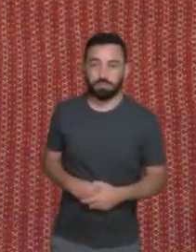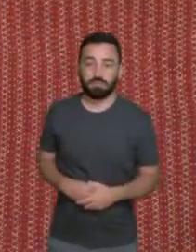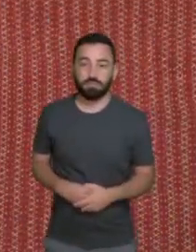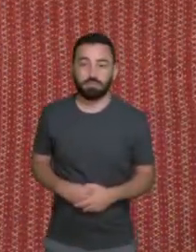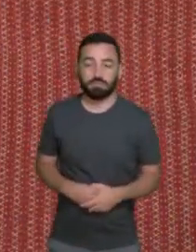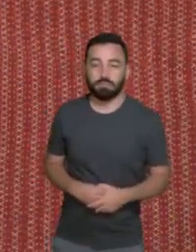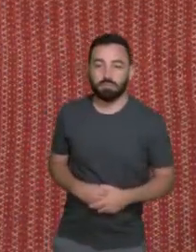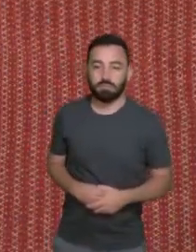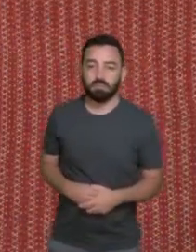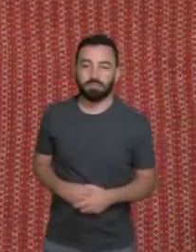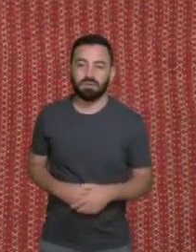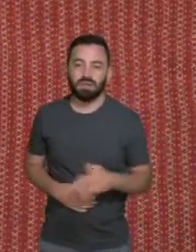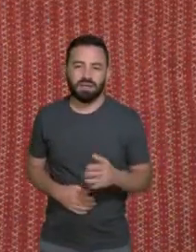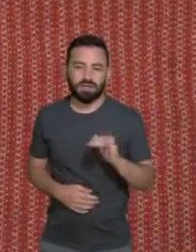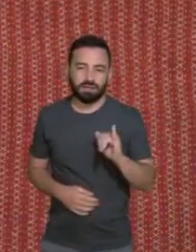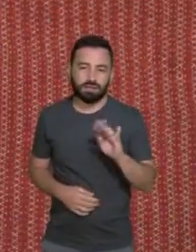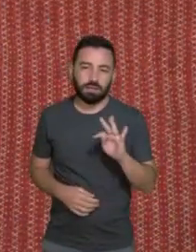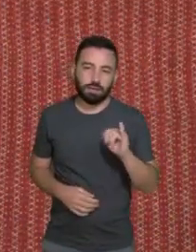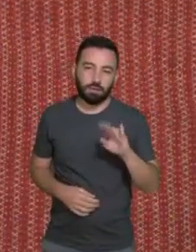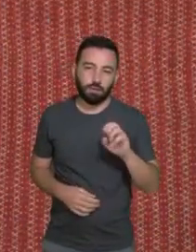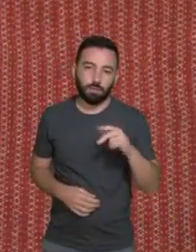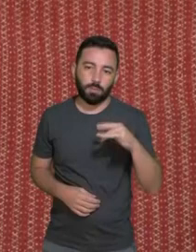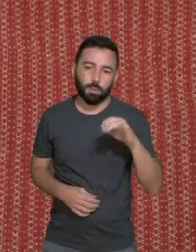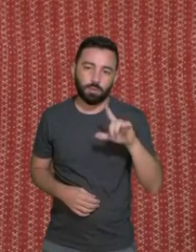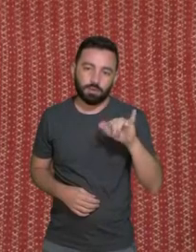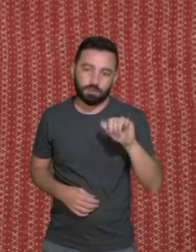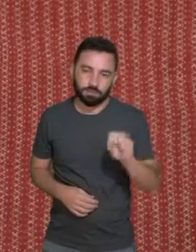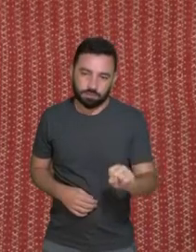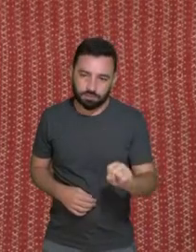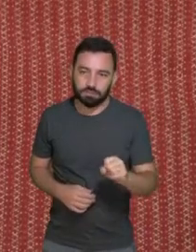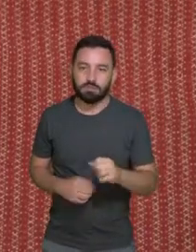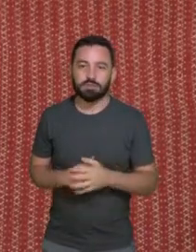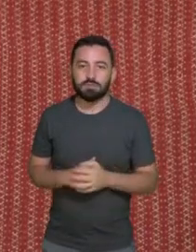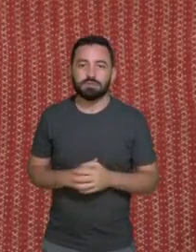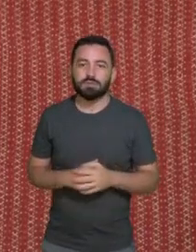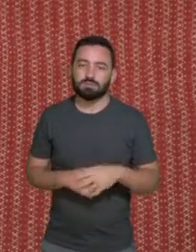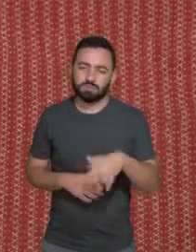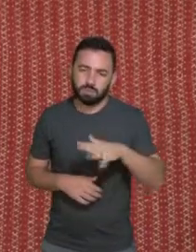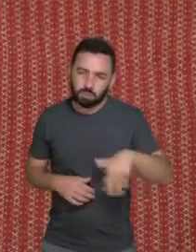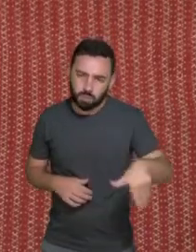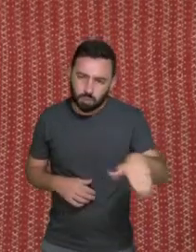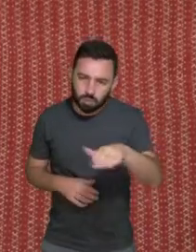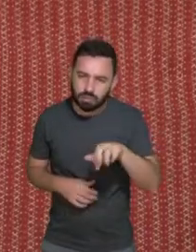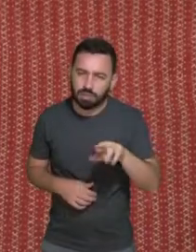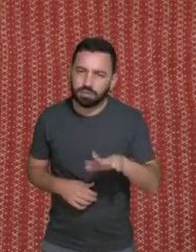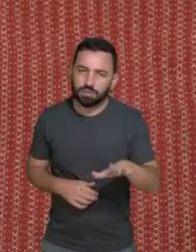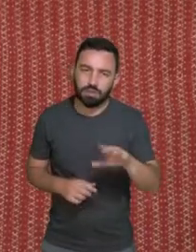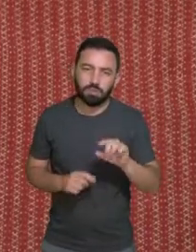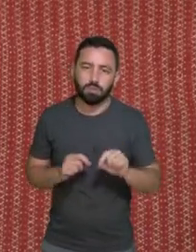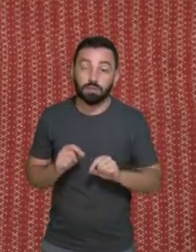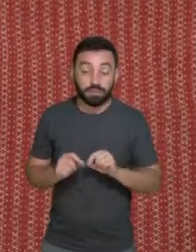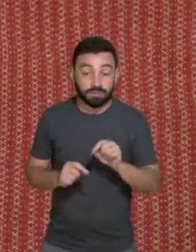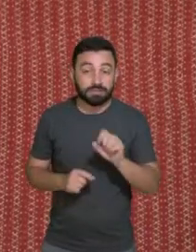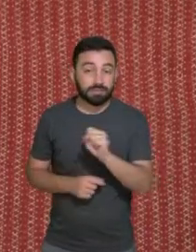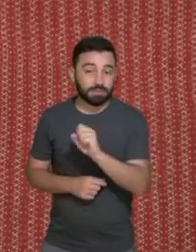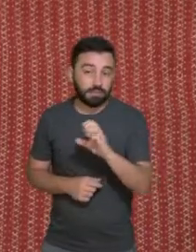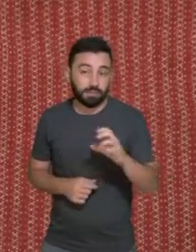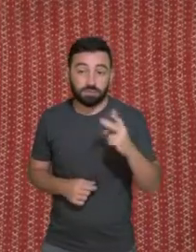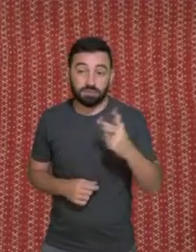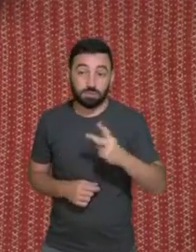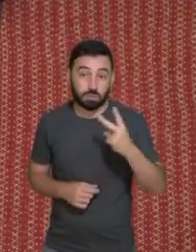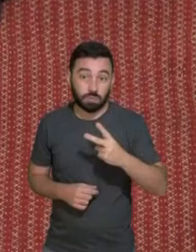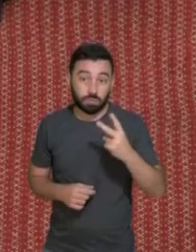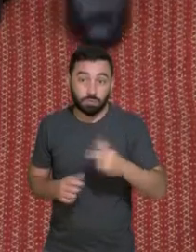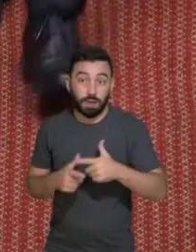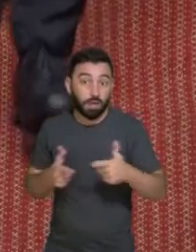fumo. Itaiópolis, Canoinhas, toda nessa região. Santa Catarina é o segundo maior produtor